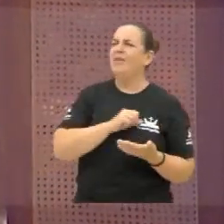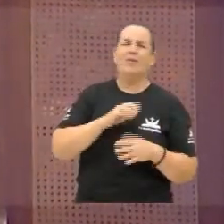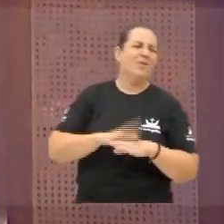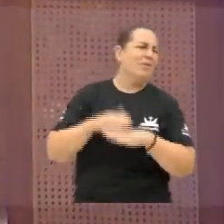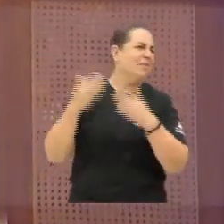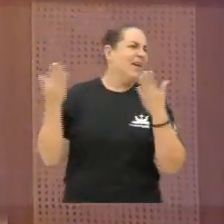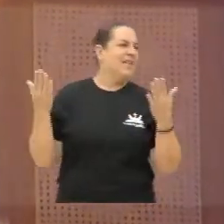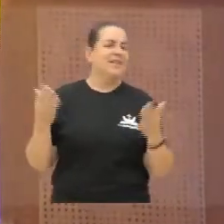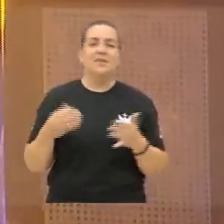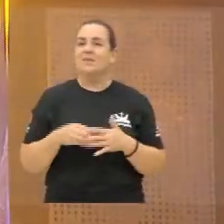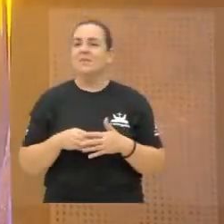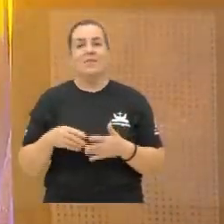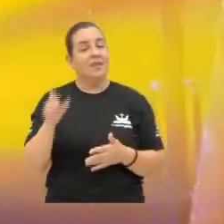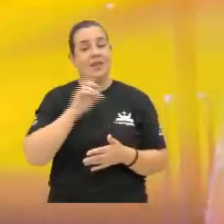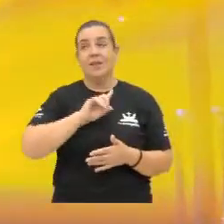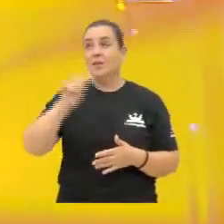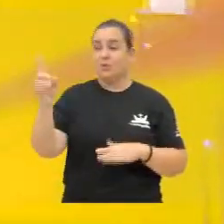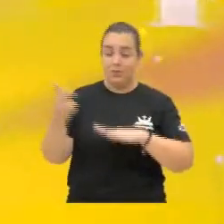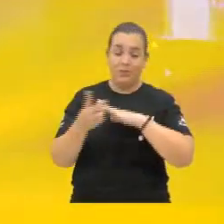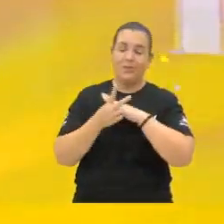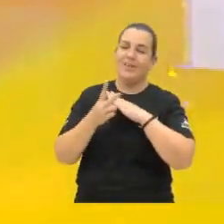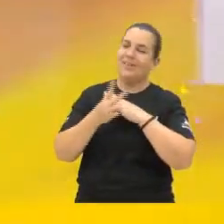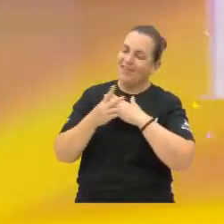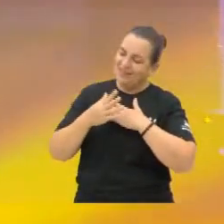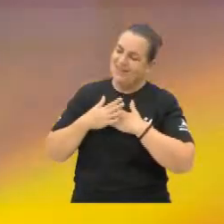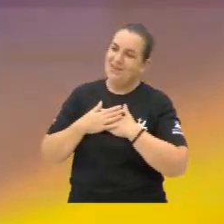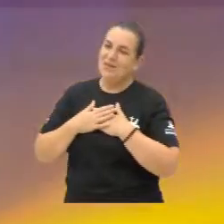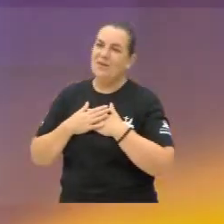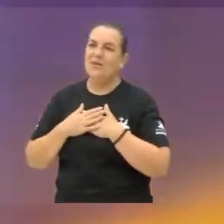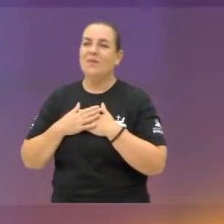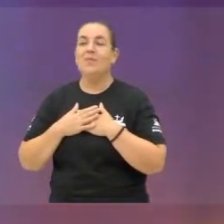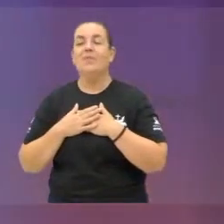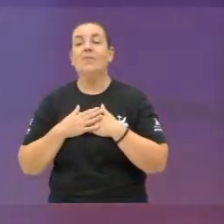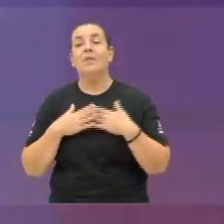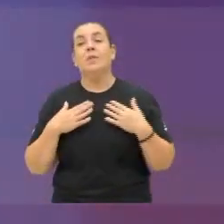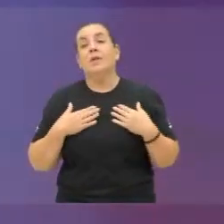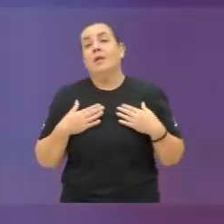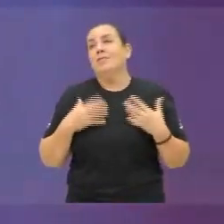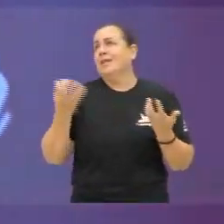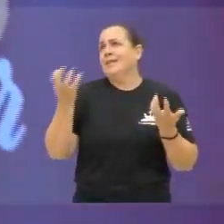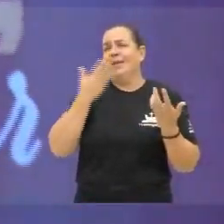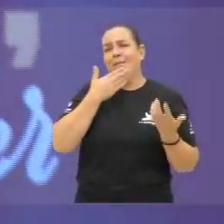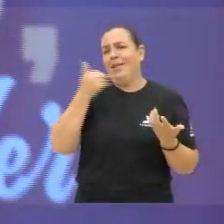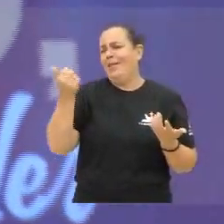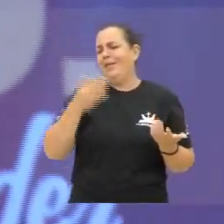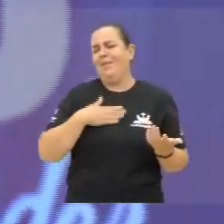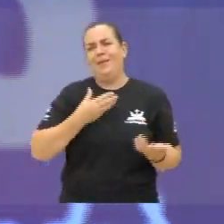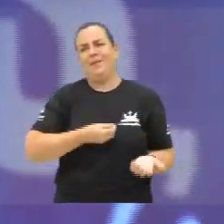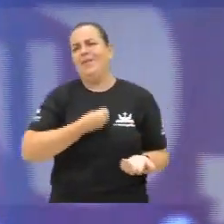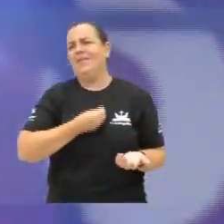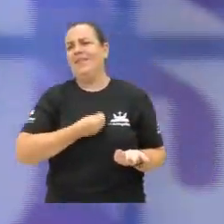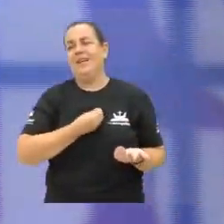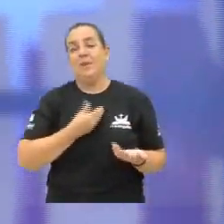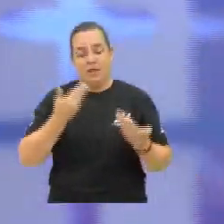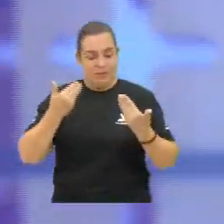amado. Deus cuida de mim, tem o melhor pra mim.